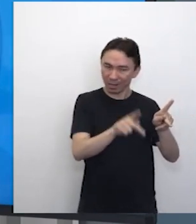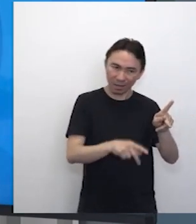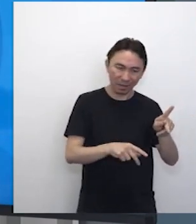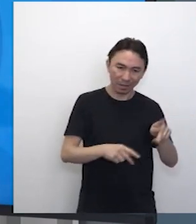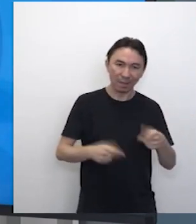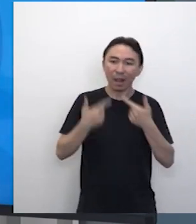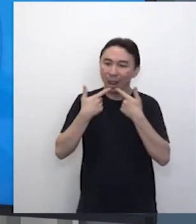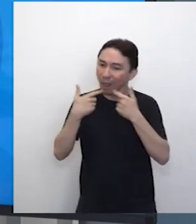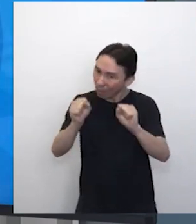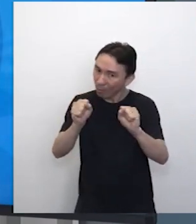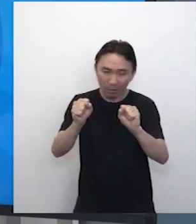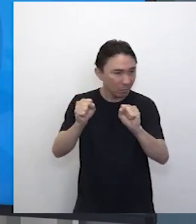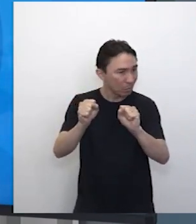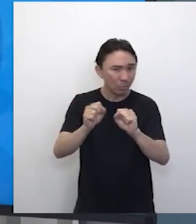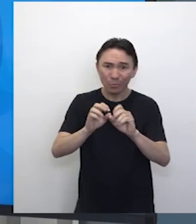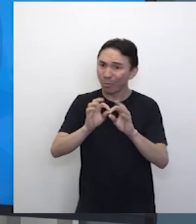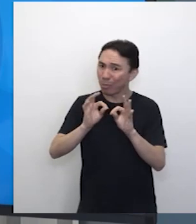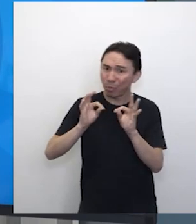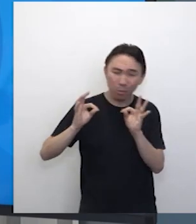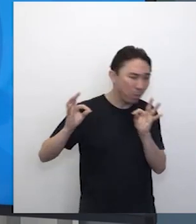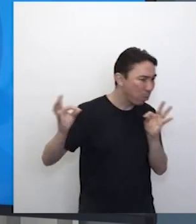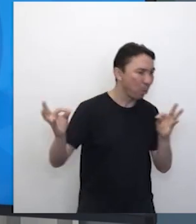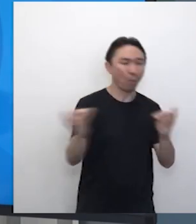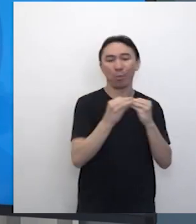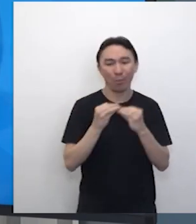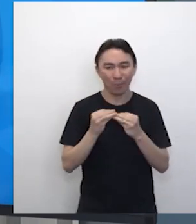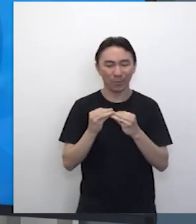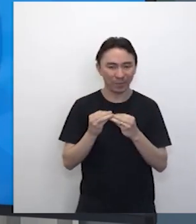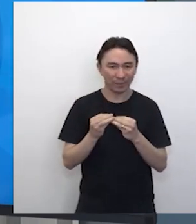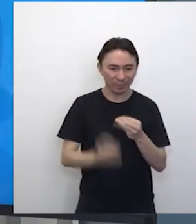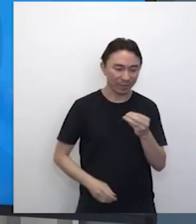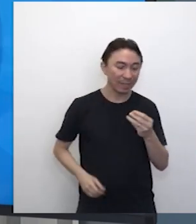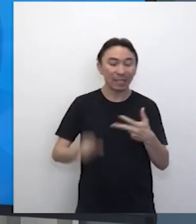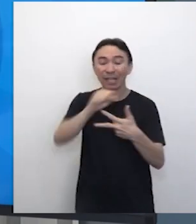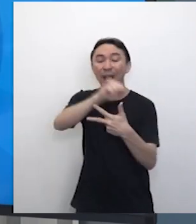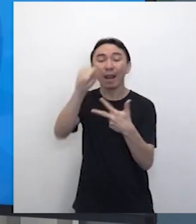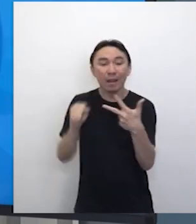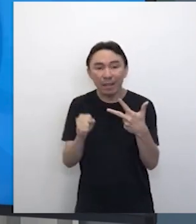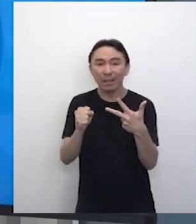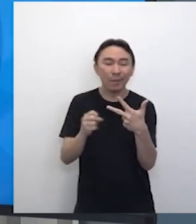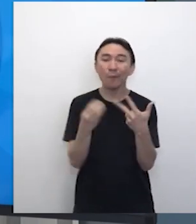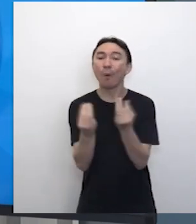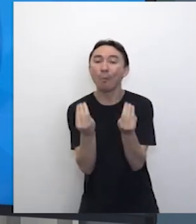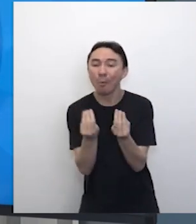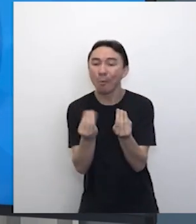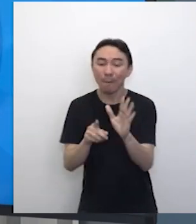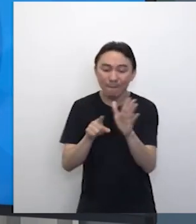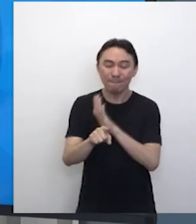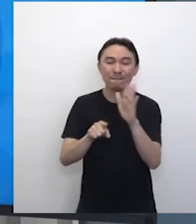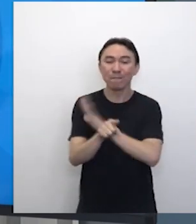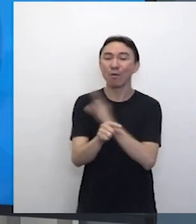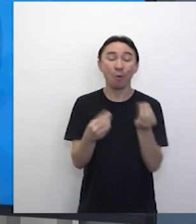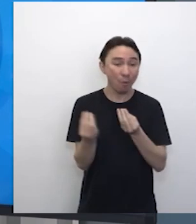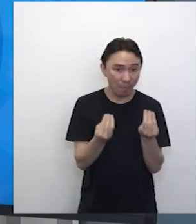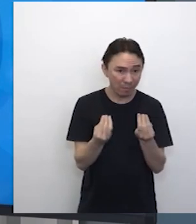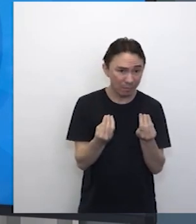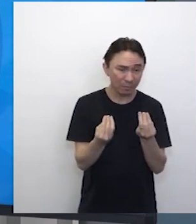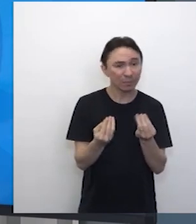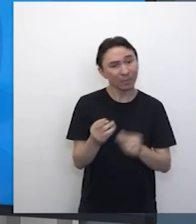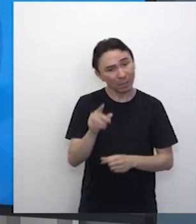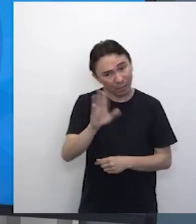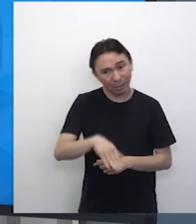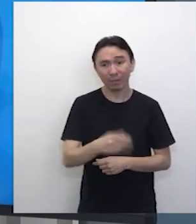tudo isso. E como ela é cobrada no Enem? Dessa forma, pedindo que você